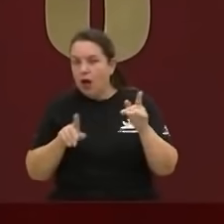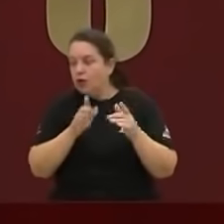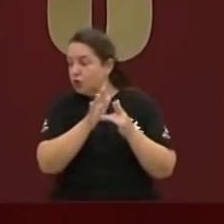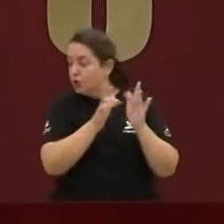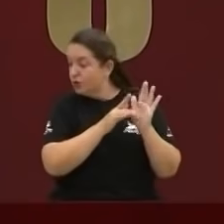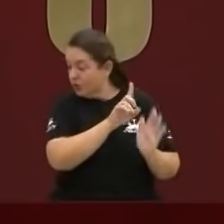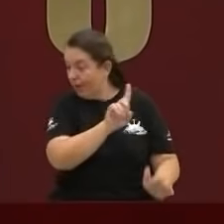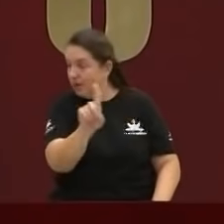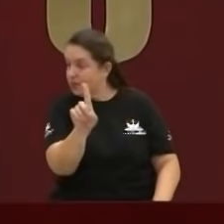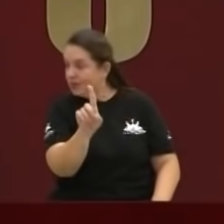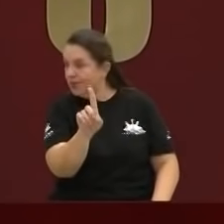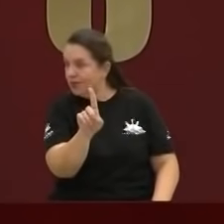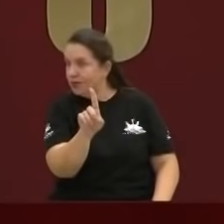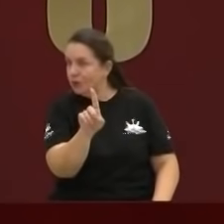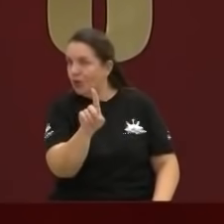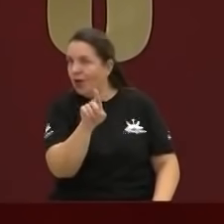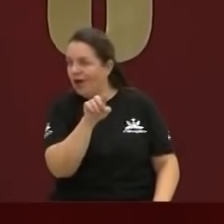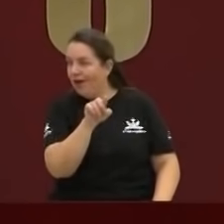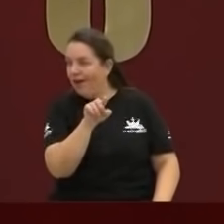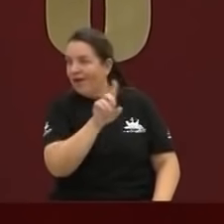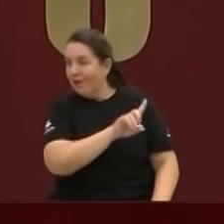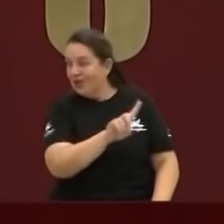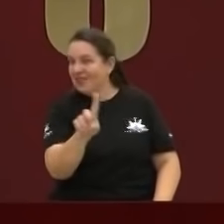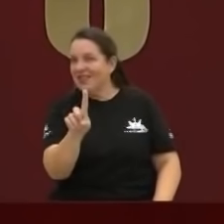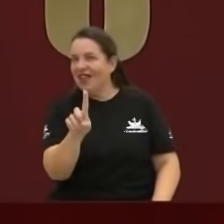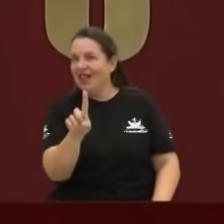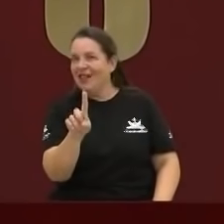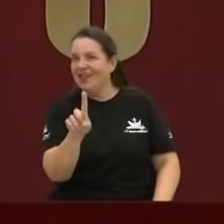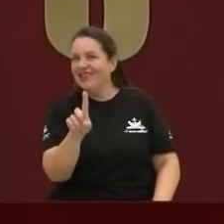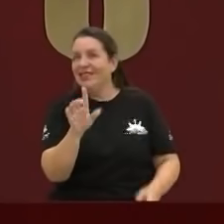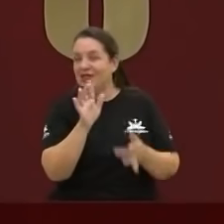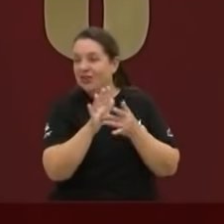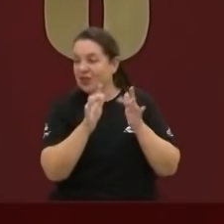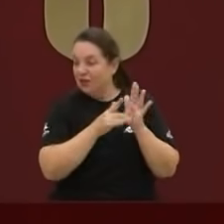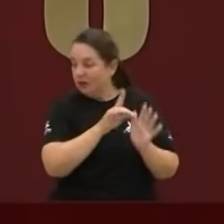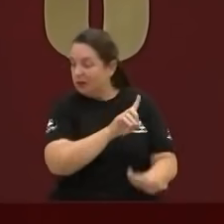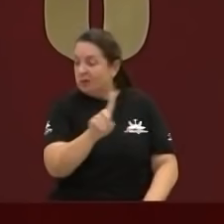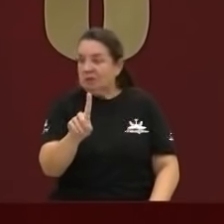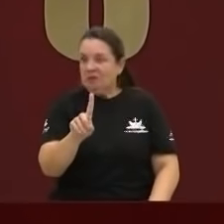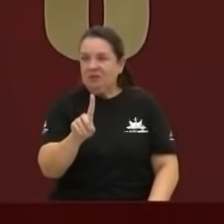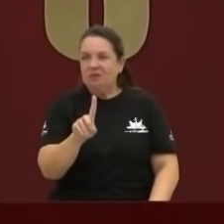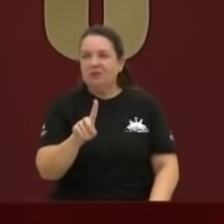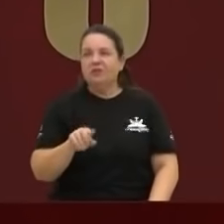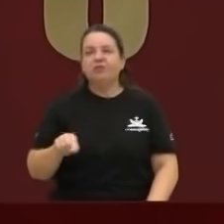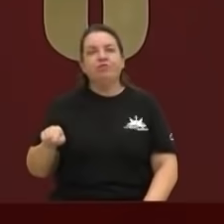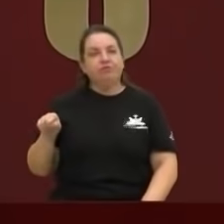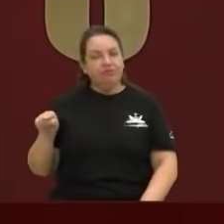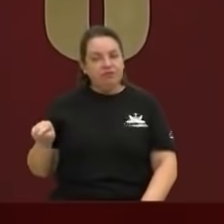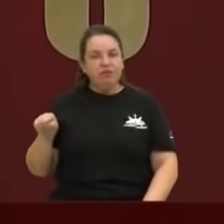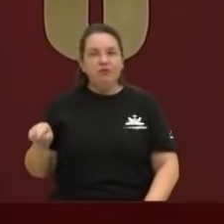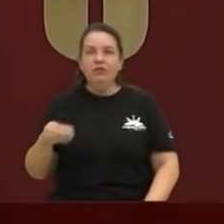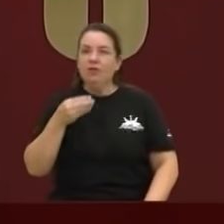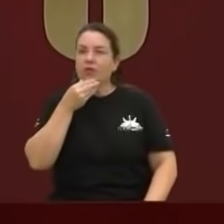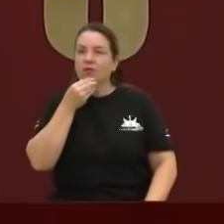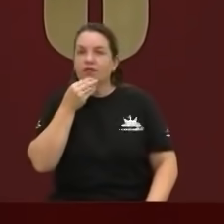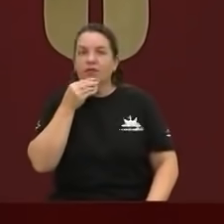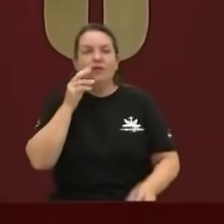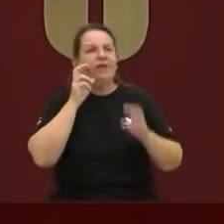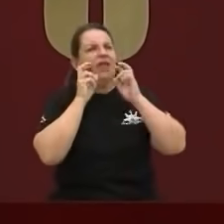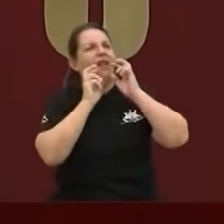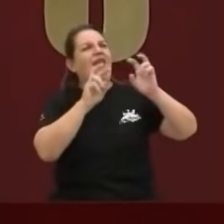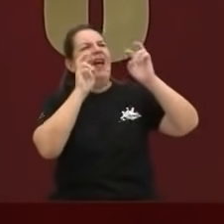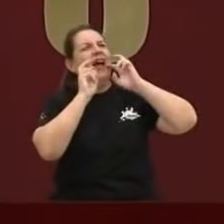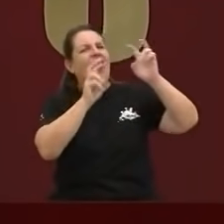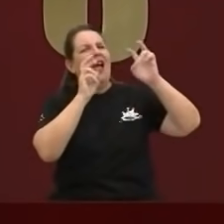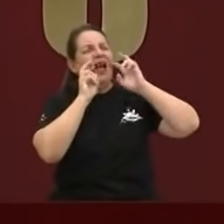passando, é Yeshua, Jesus está passando. Esse homem começa a gritar